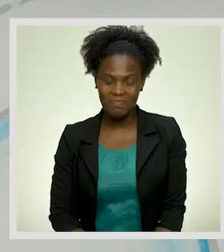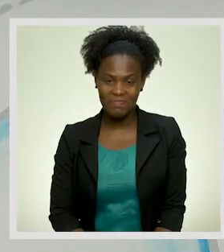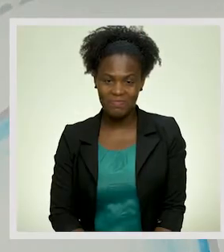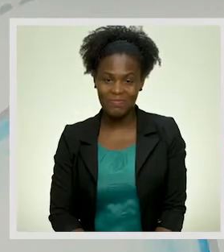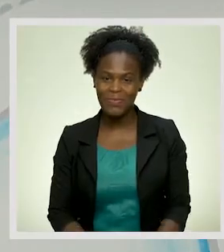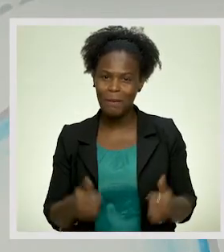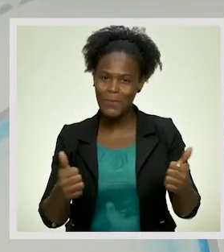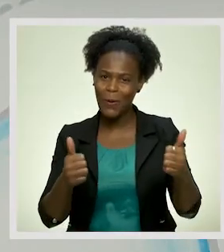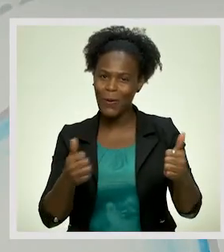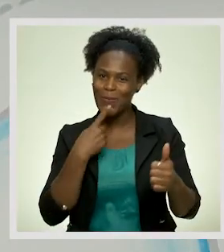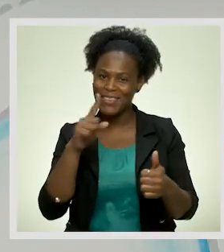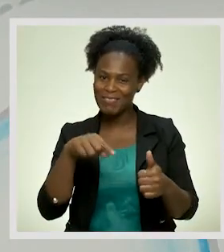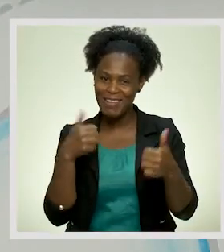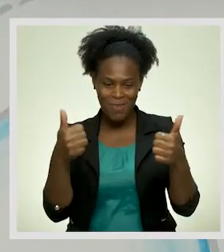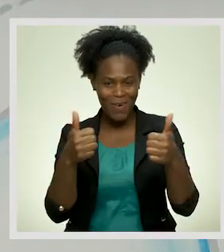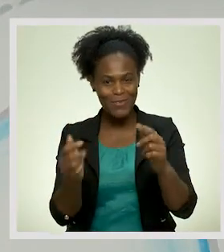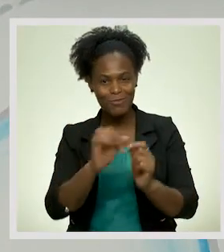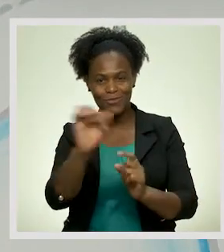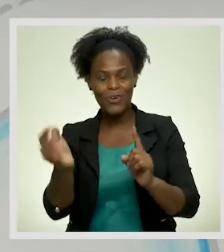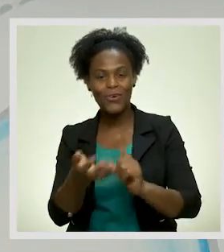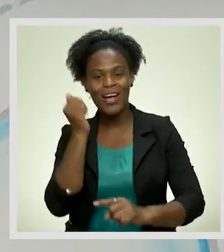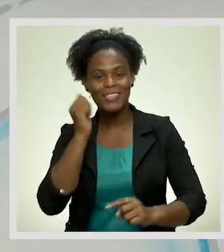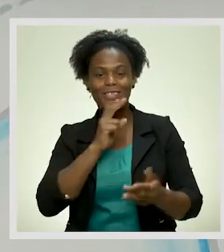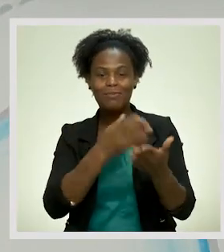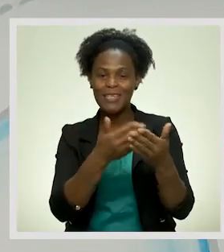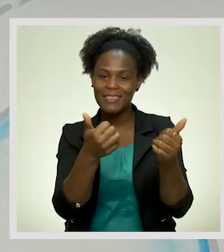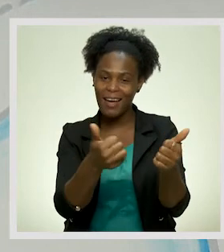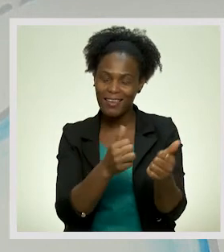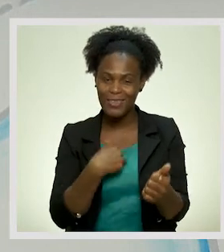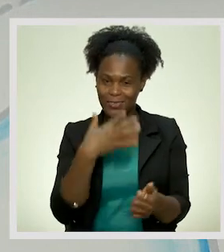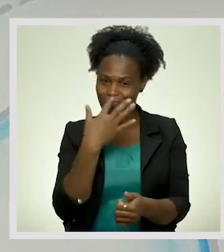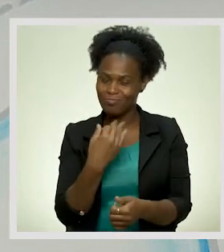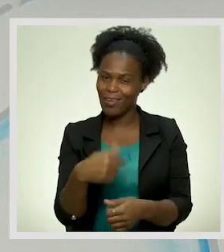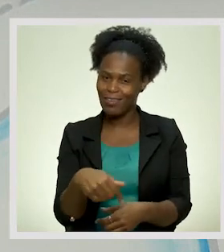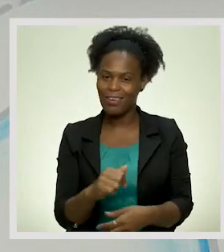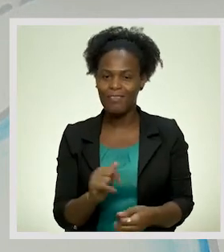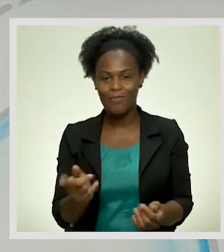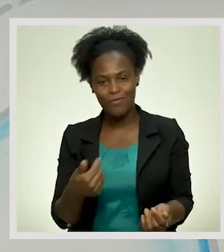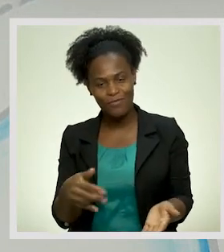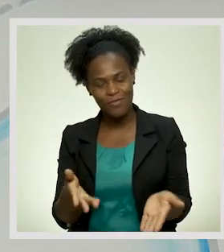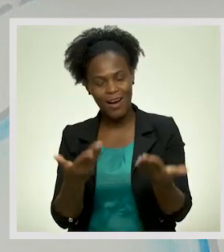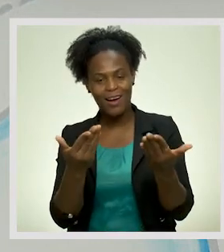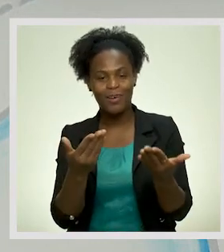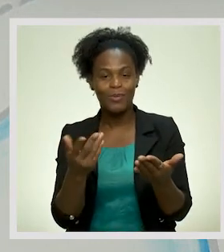Muito bem, de novo. Conseguiram acertar. Tenho a certeza. Vamos